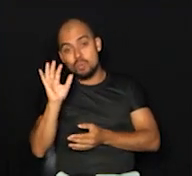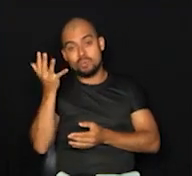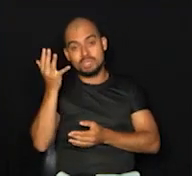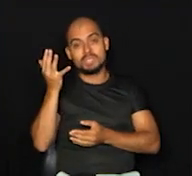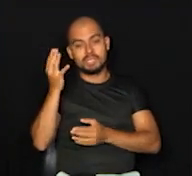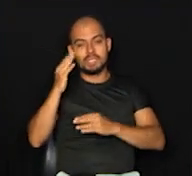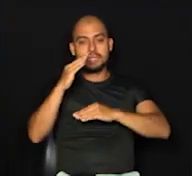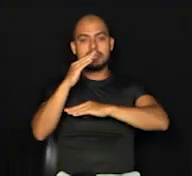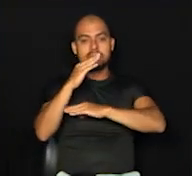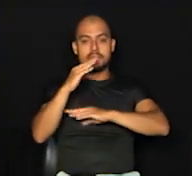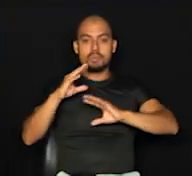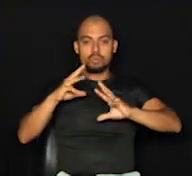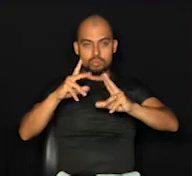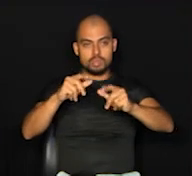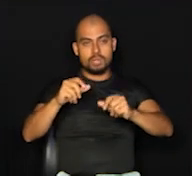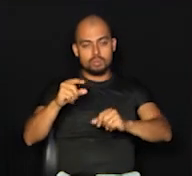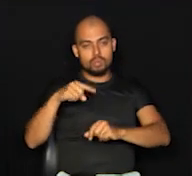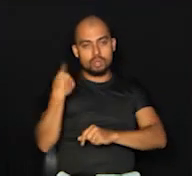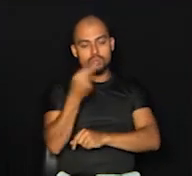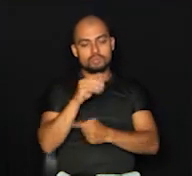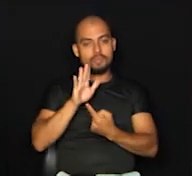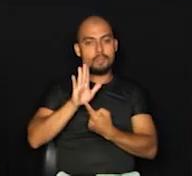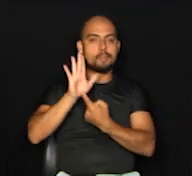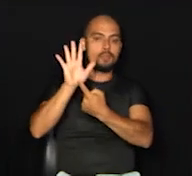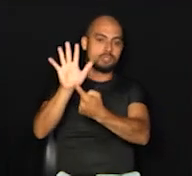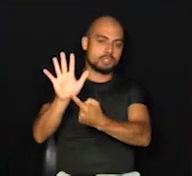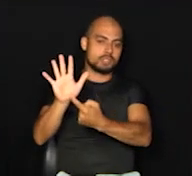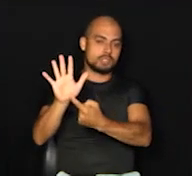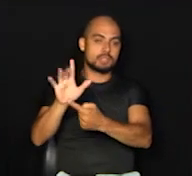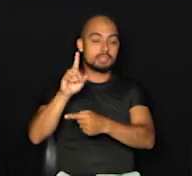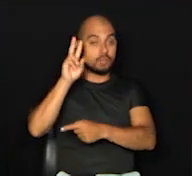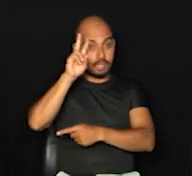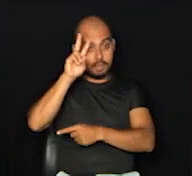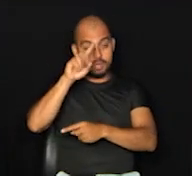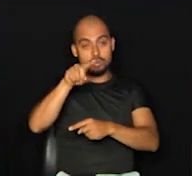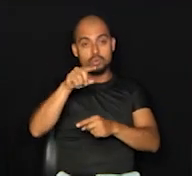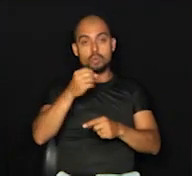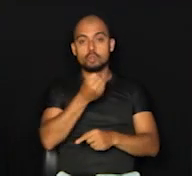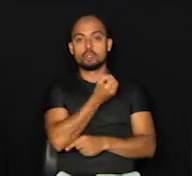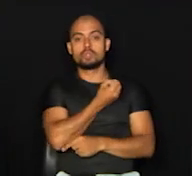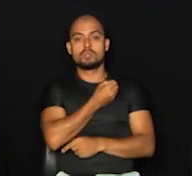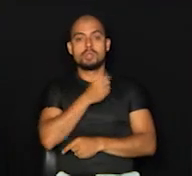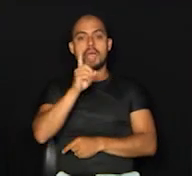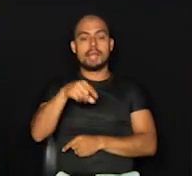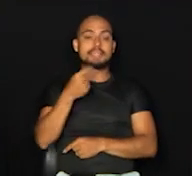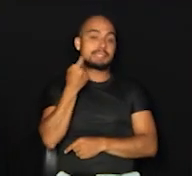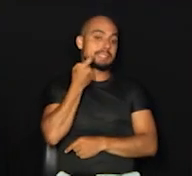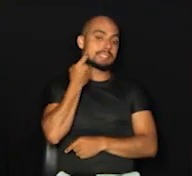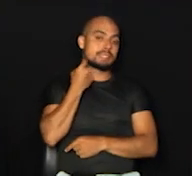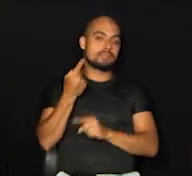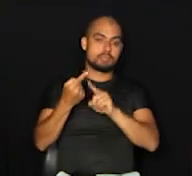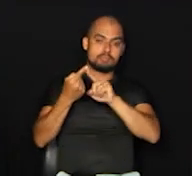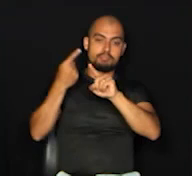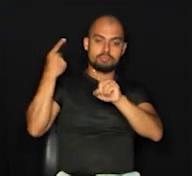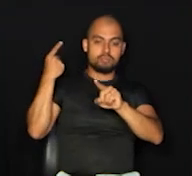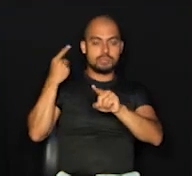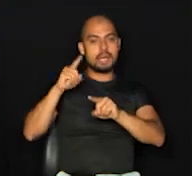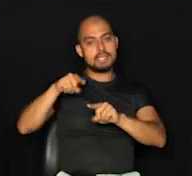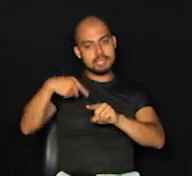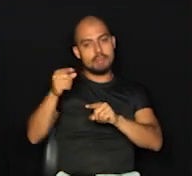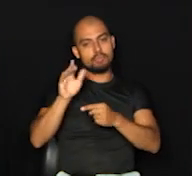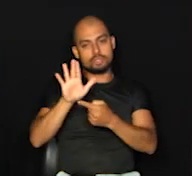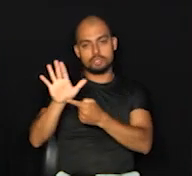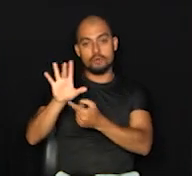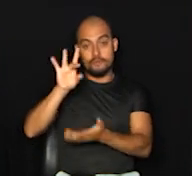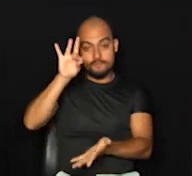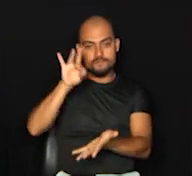a gente atualiza a cidade de Campinas, lembrando que esses dados são de sexta-feira. A qualquer momento deve ser atualizado aí o